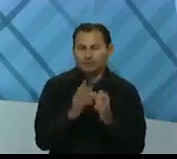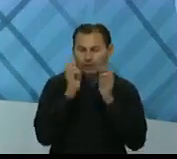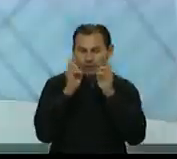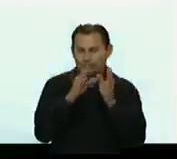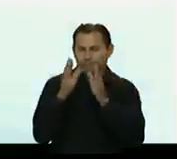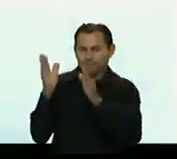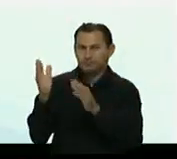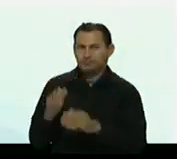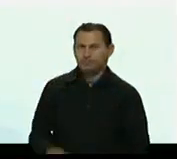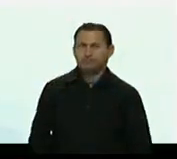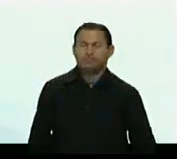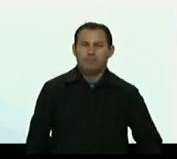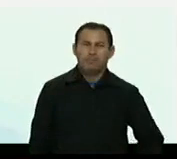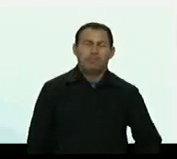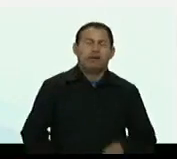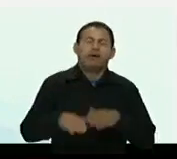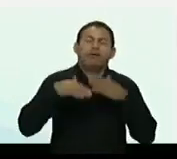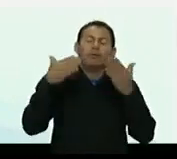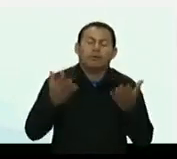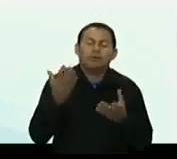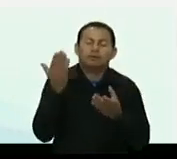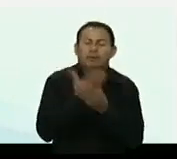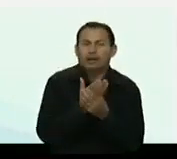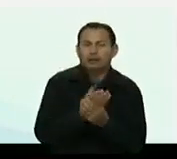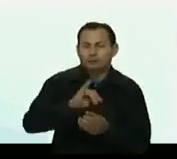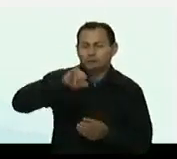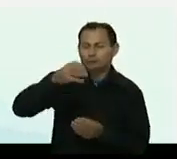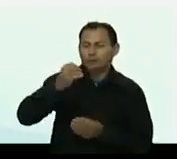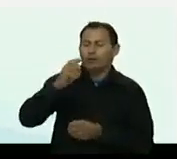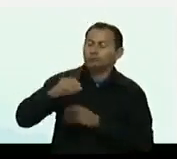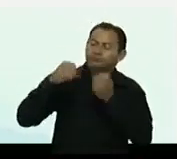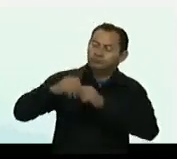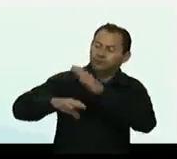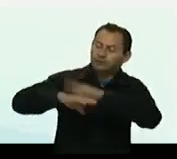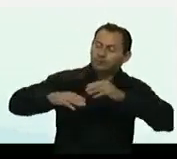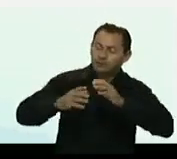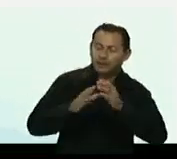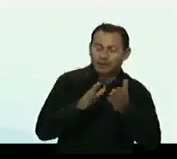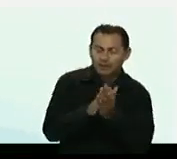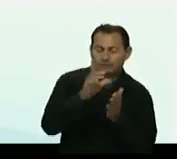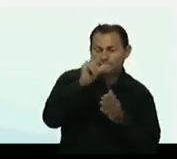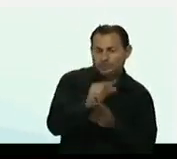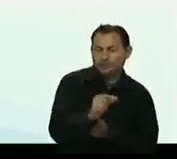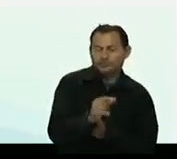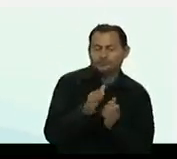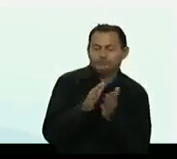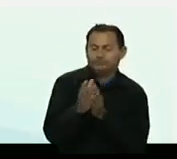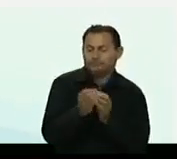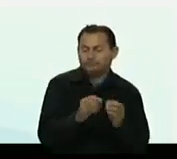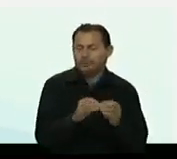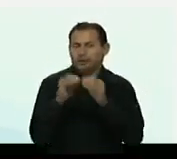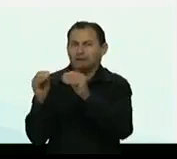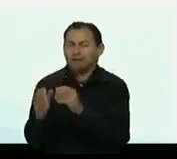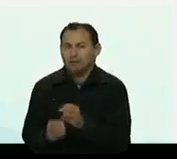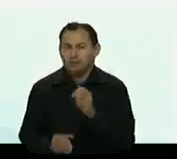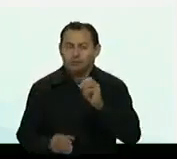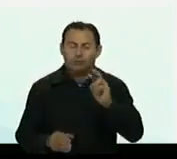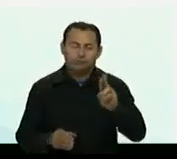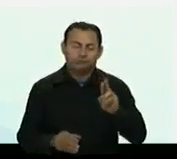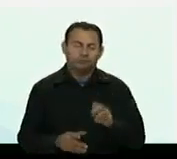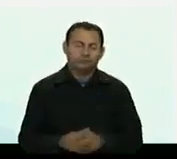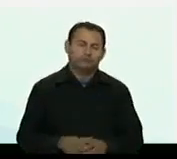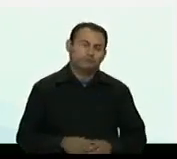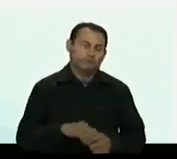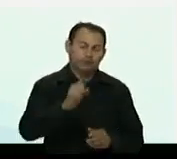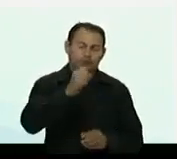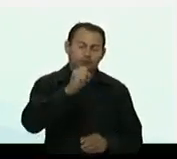Acompanhe. Qual táxi João deve chamar para economizar na corrida? Ou seja, lá